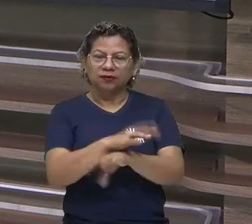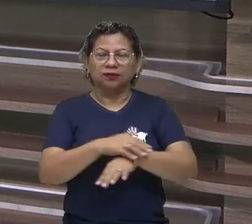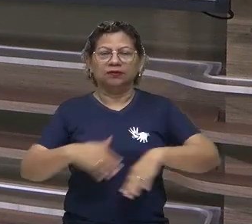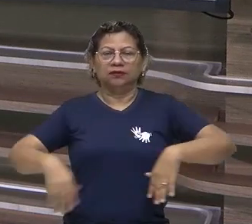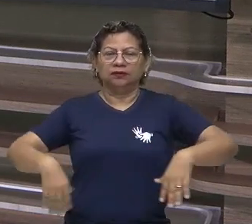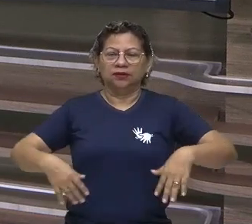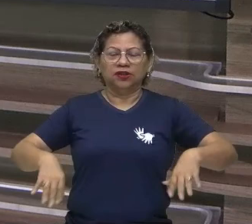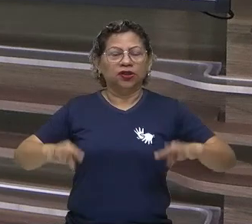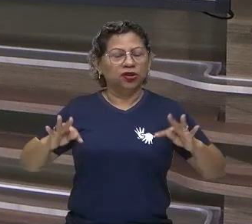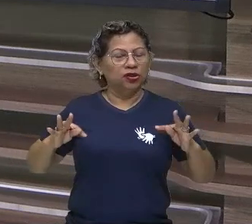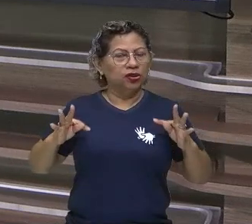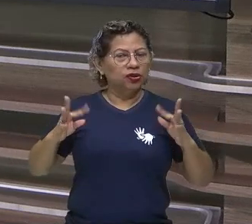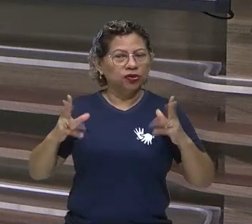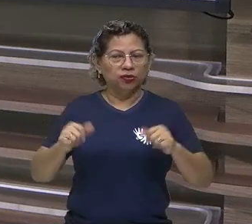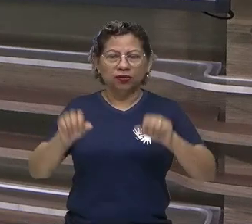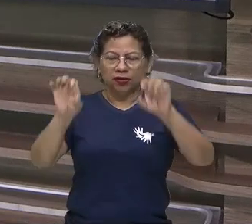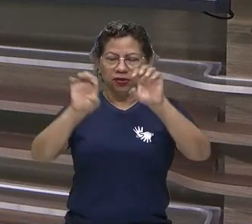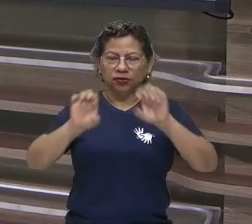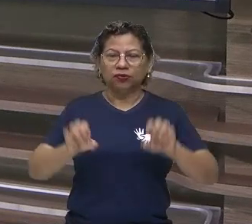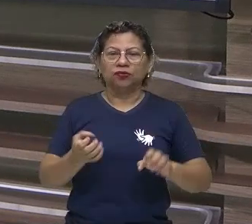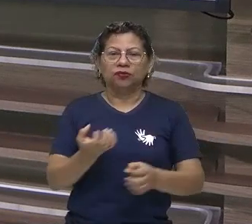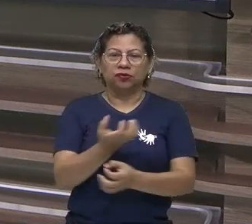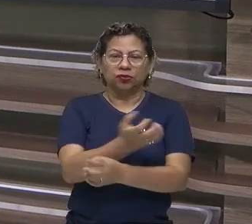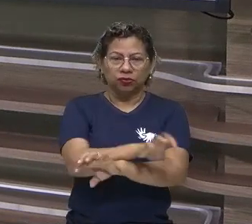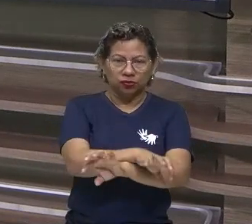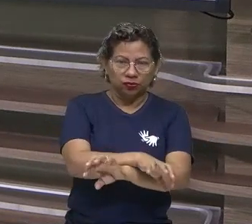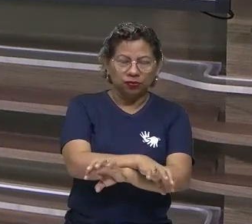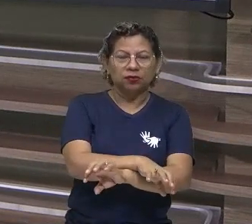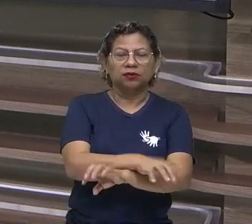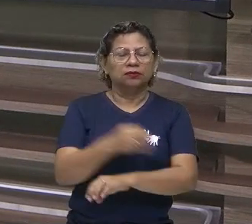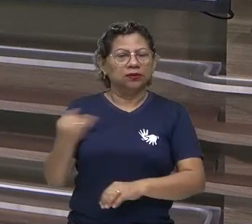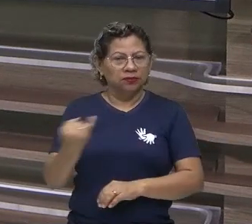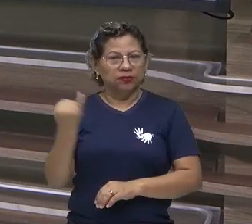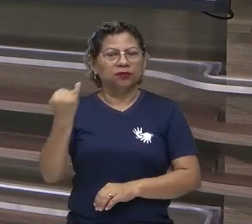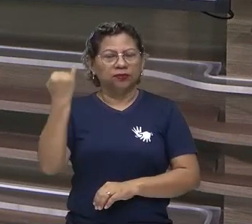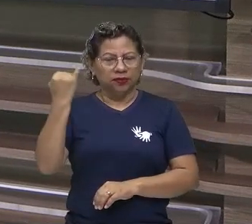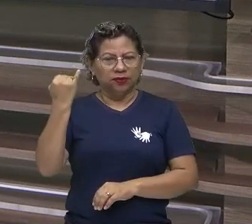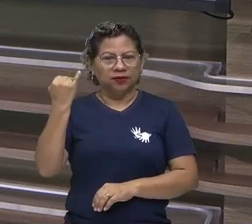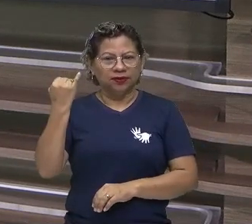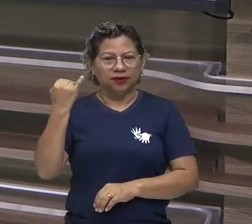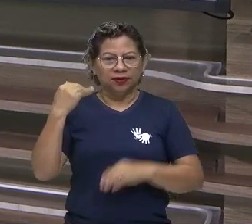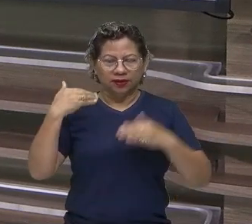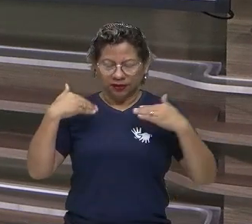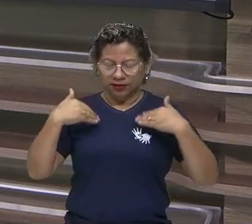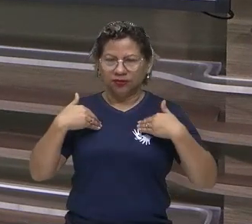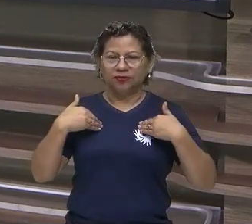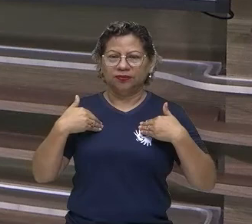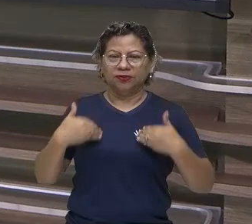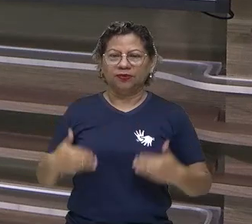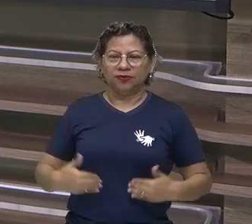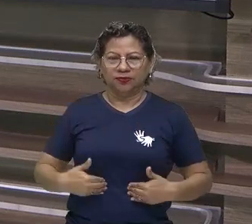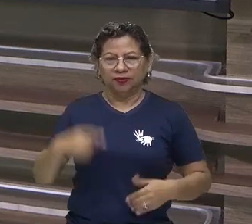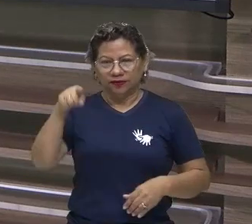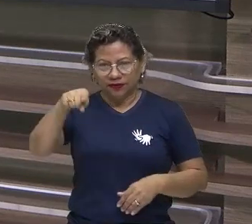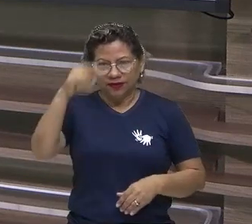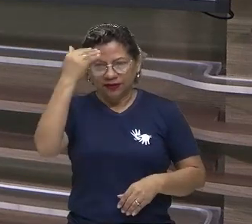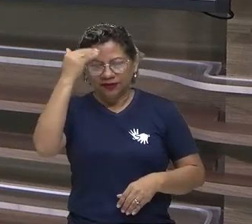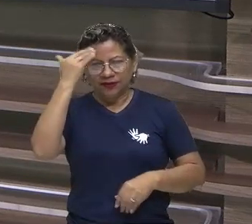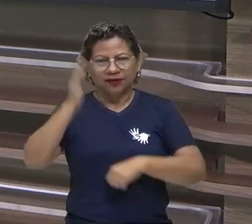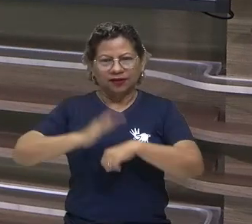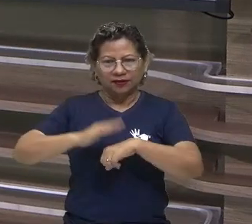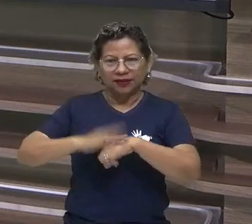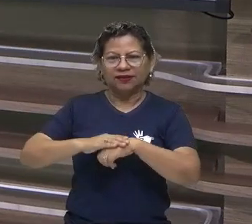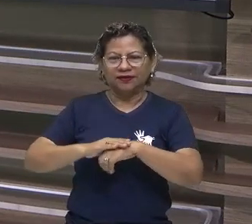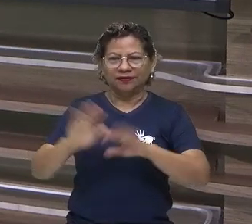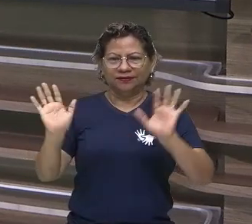que a justamente toda essa estrutura óssea que compõem e que faz parte do nosso corpo tá bom Espero que vocês tenham compreendido e até uma